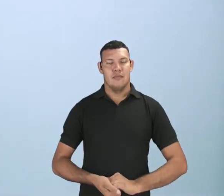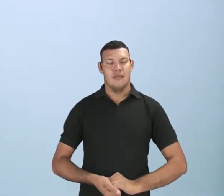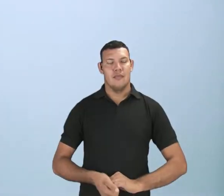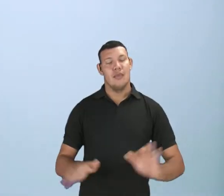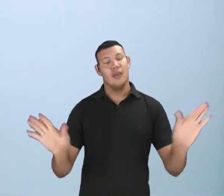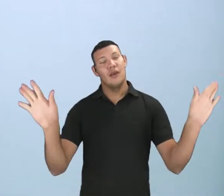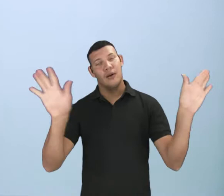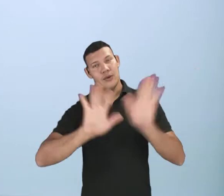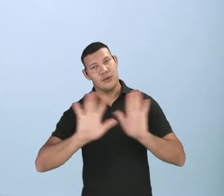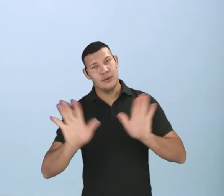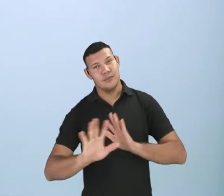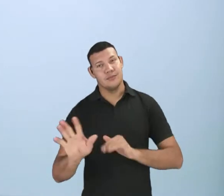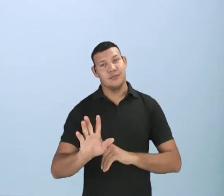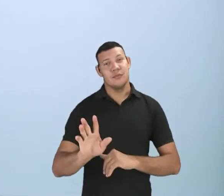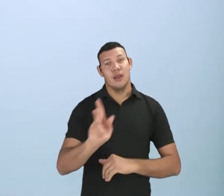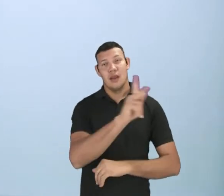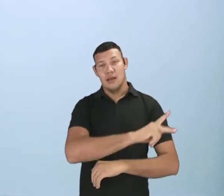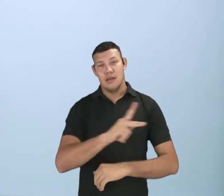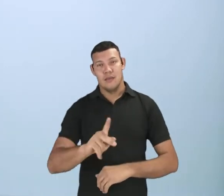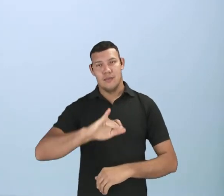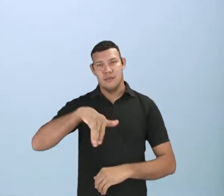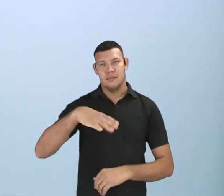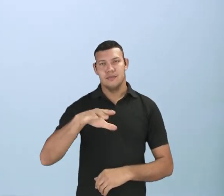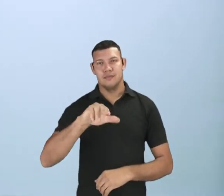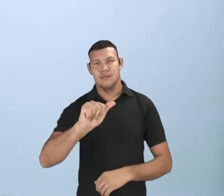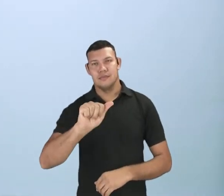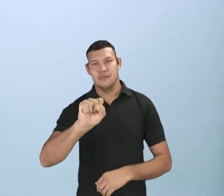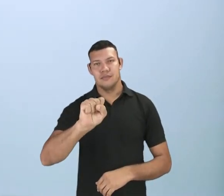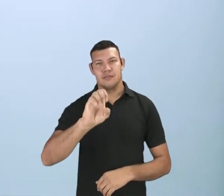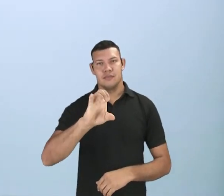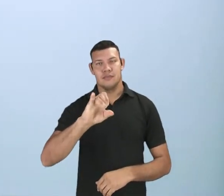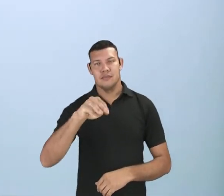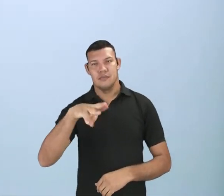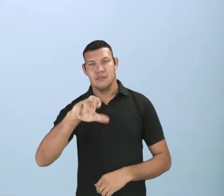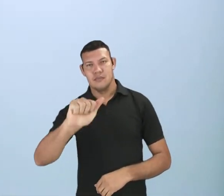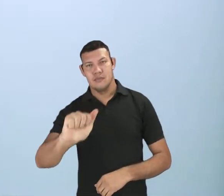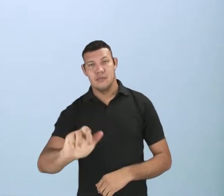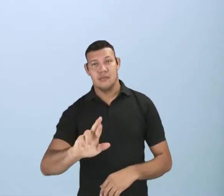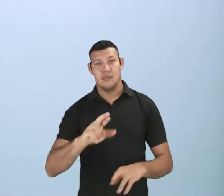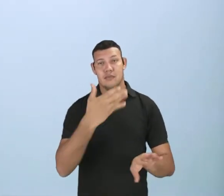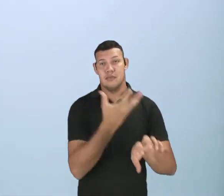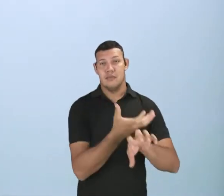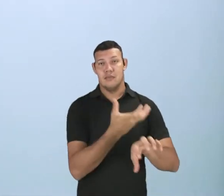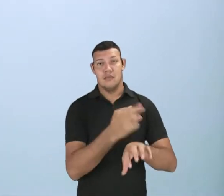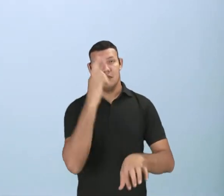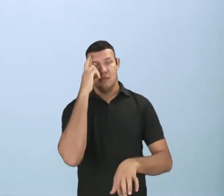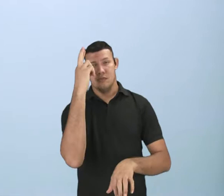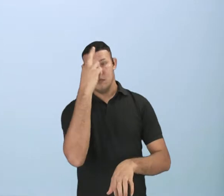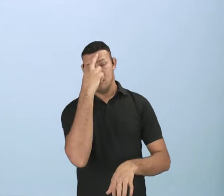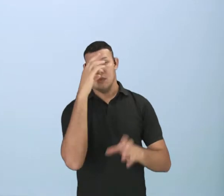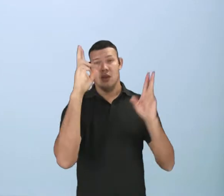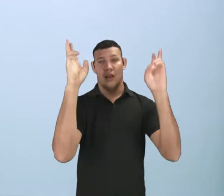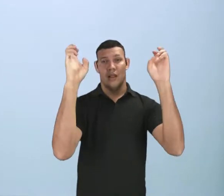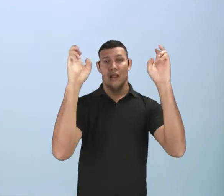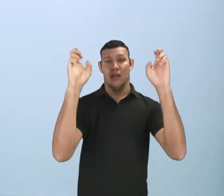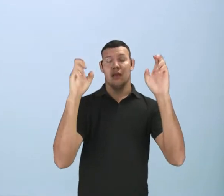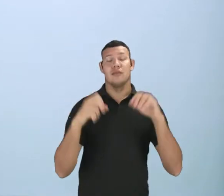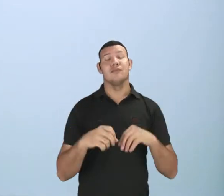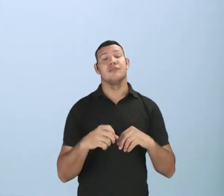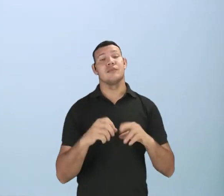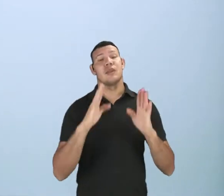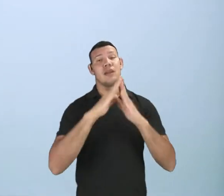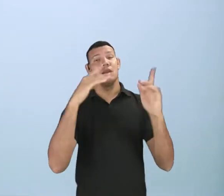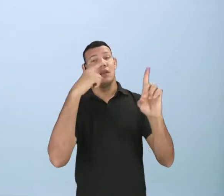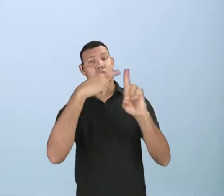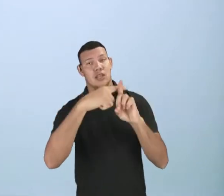Olá, eu sou a professora Jacimar, vou estar ministrando o componente curricular História com o tema Igreja e Cultura Medieval para a